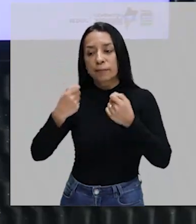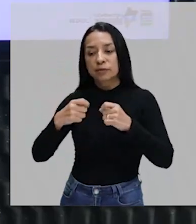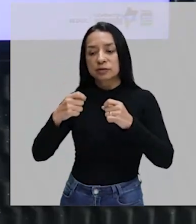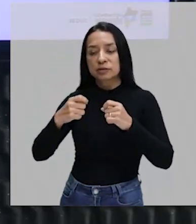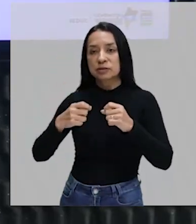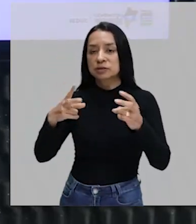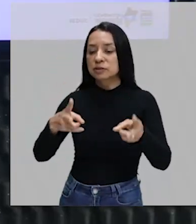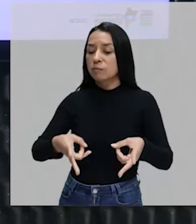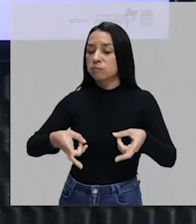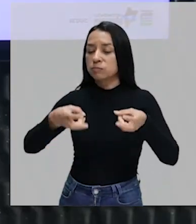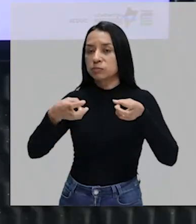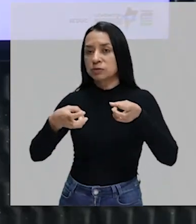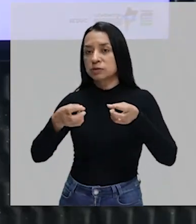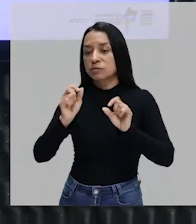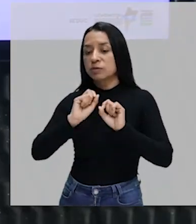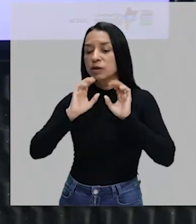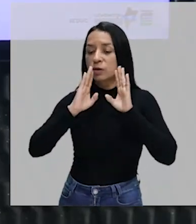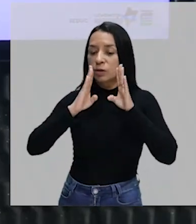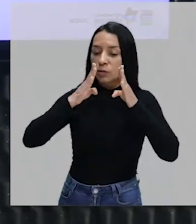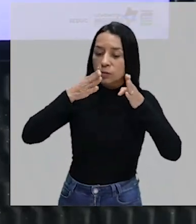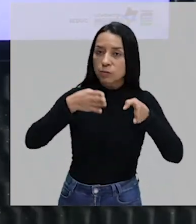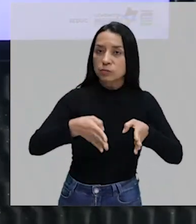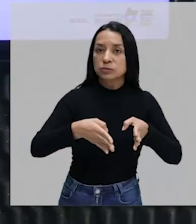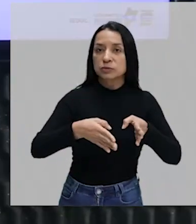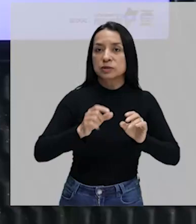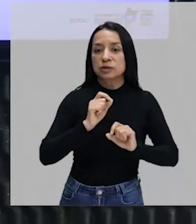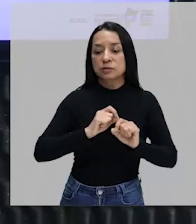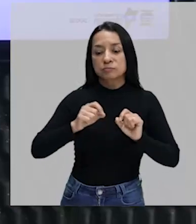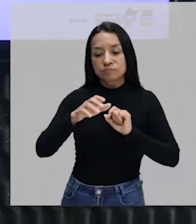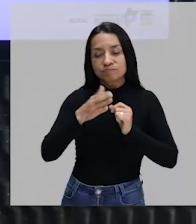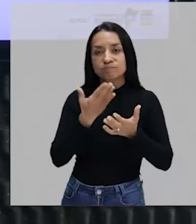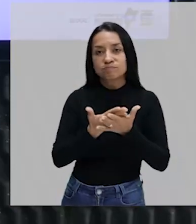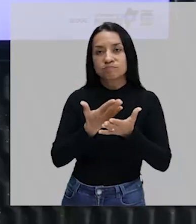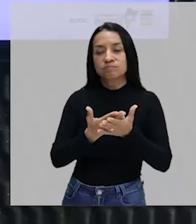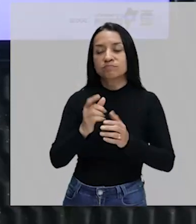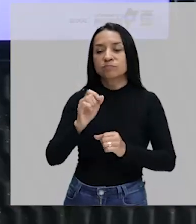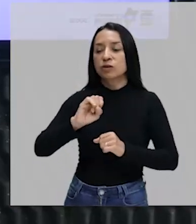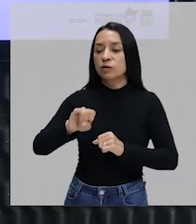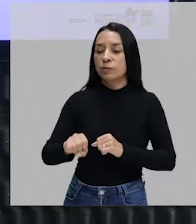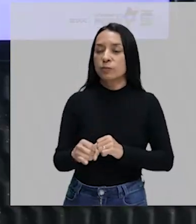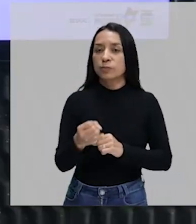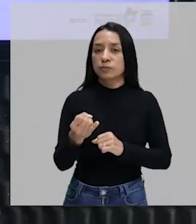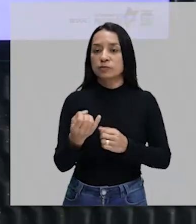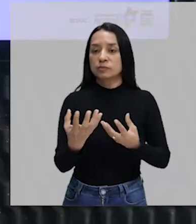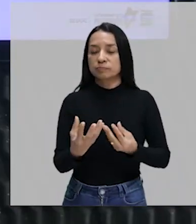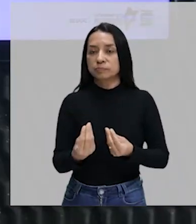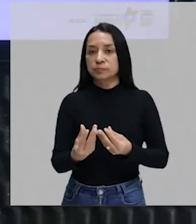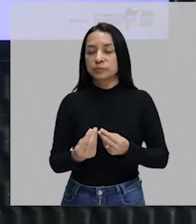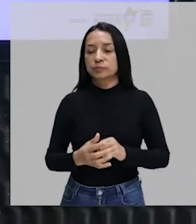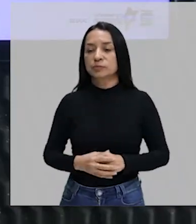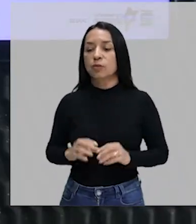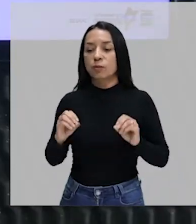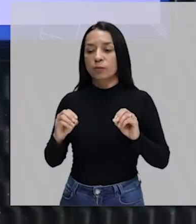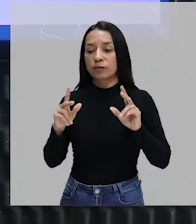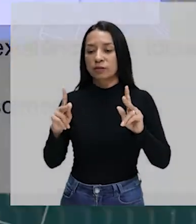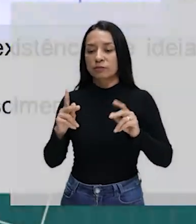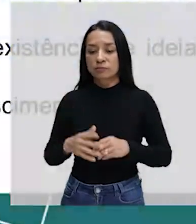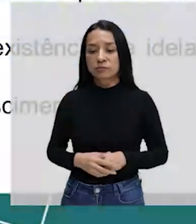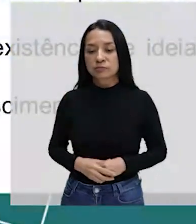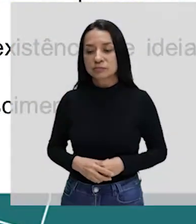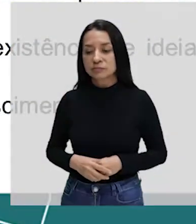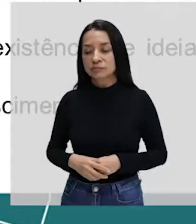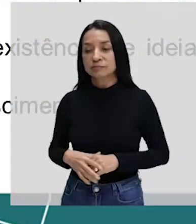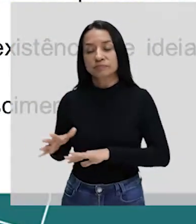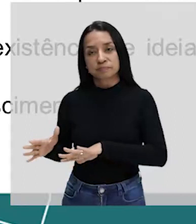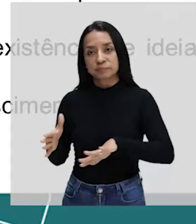antenado, bem concentrado. Concentre-se bastante nesta aula, que você vai aproveitar muito, ok? Veja só, nós